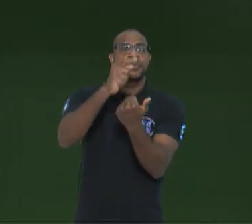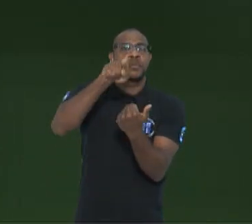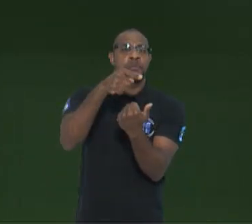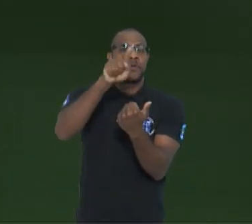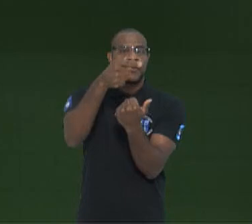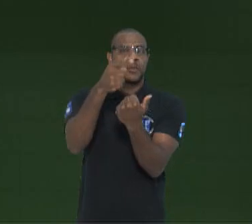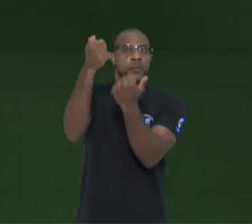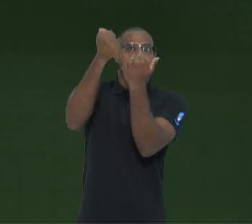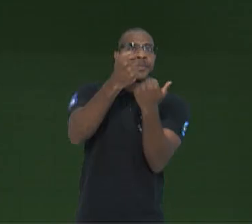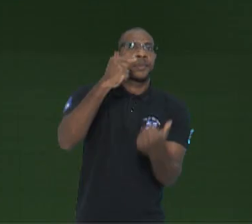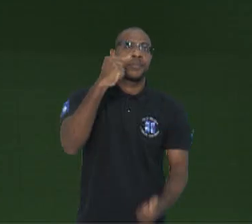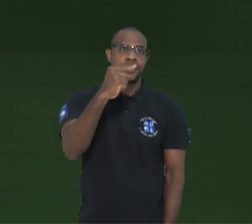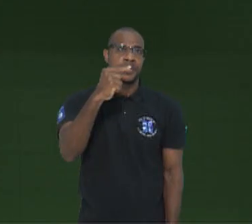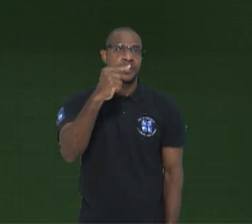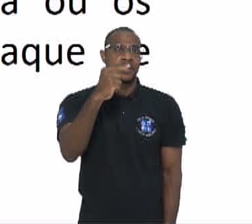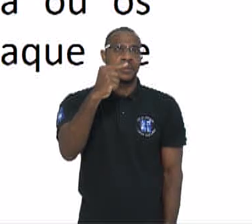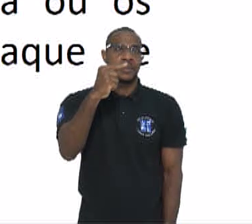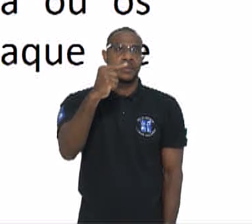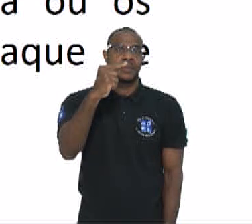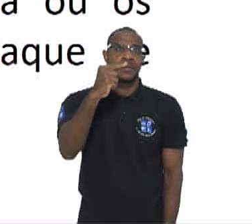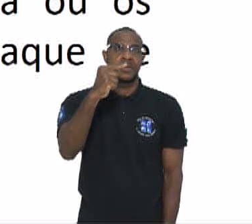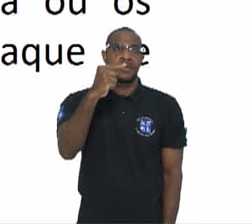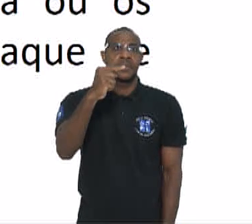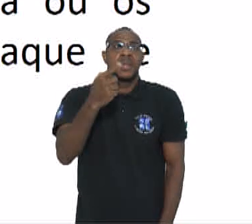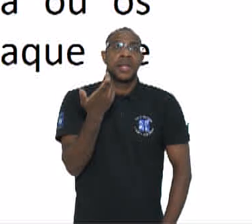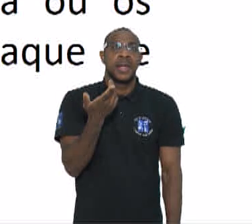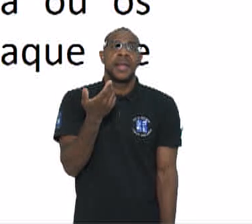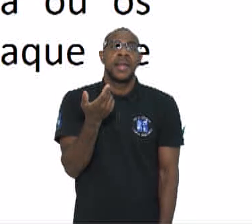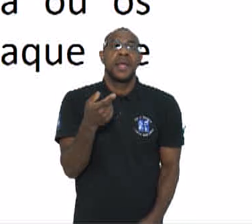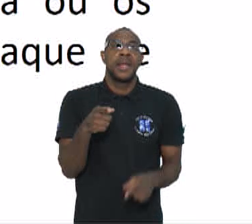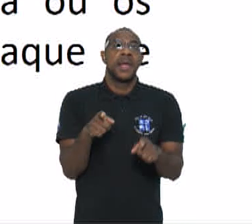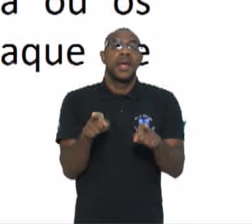certo? Então, além de ser um sinal de pontuação,